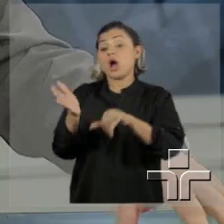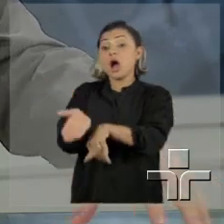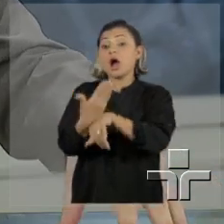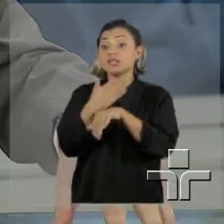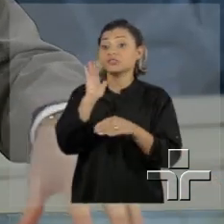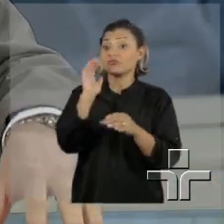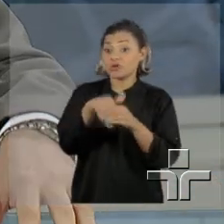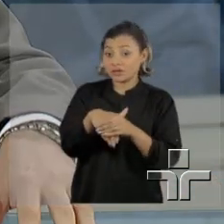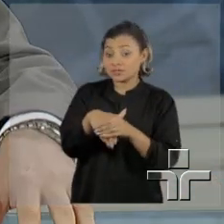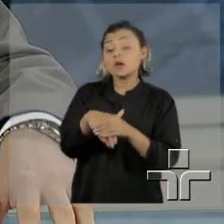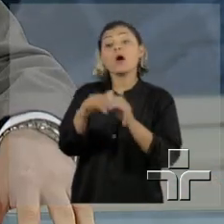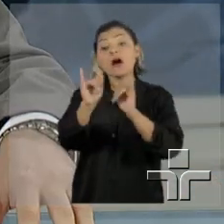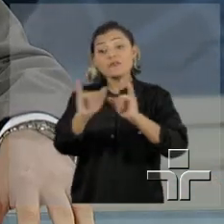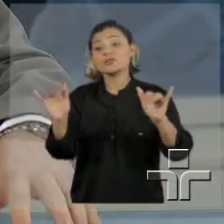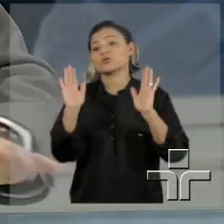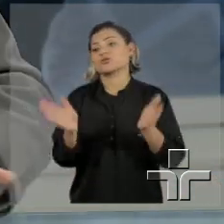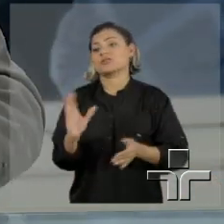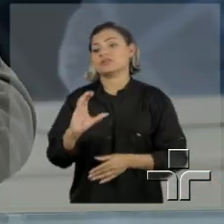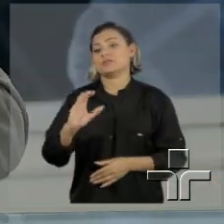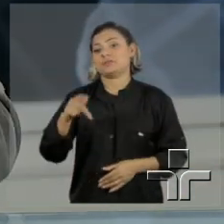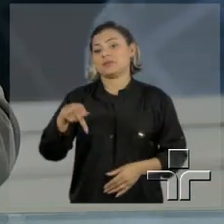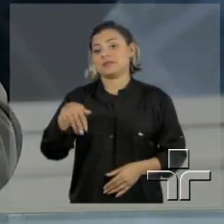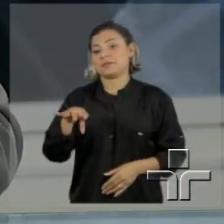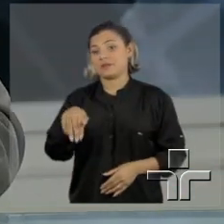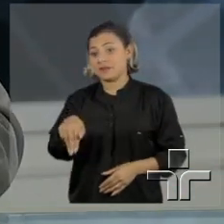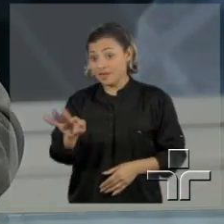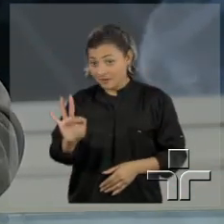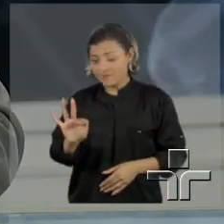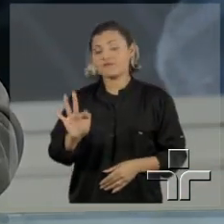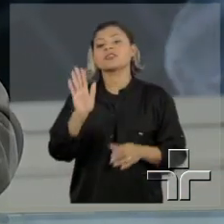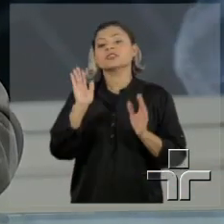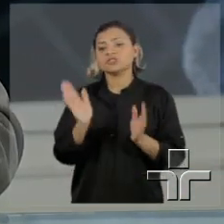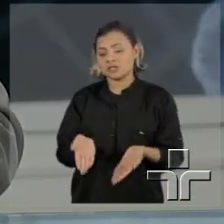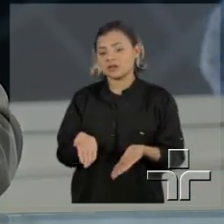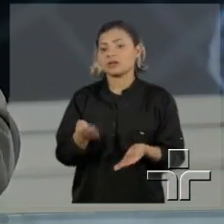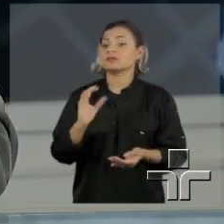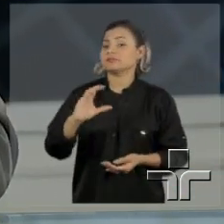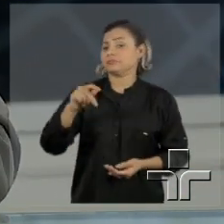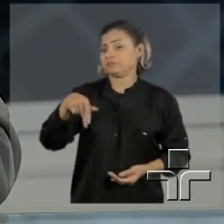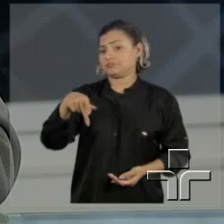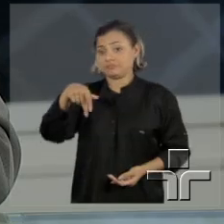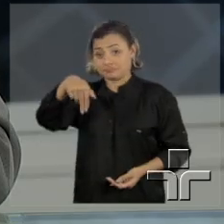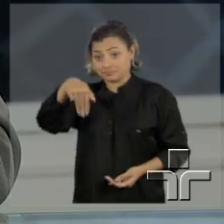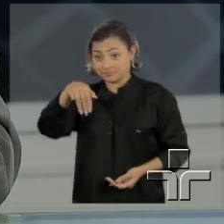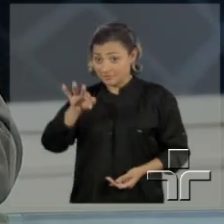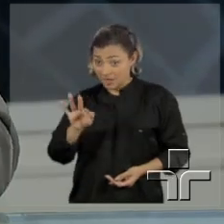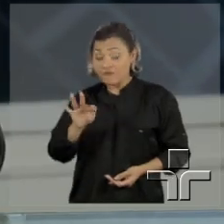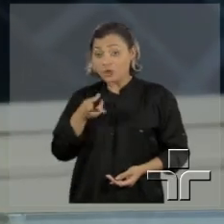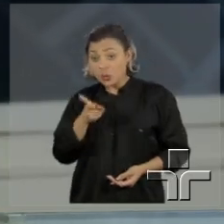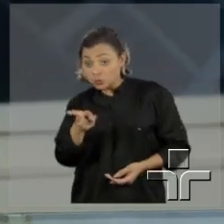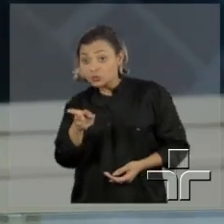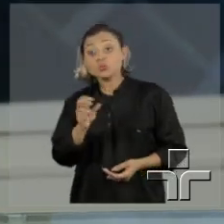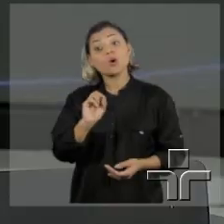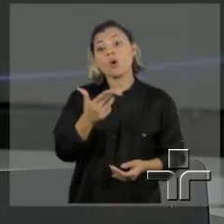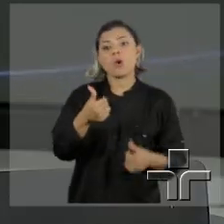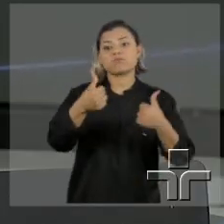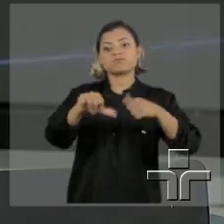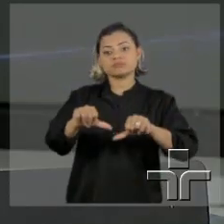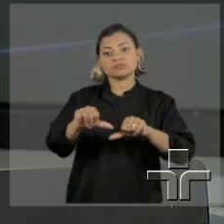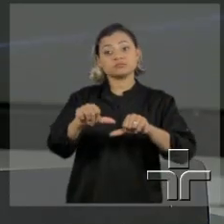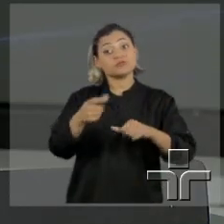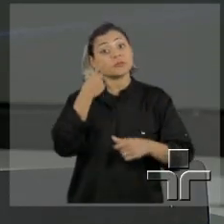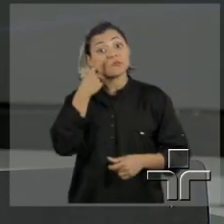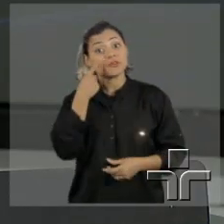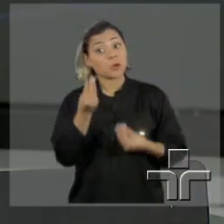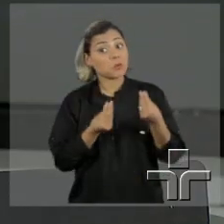estava falando, já colocava essa ideia da CPMF. Vamos ver o que vai persistir. O tino político do presidente ou os dados técnicos da equipe. A conferir. A